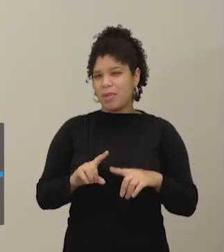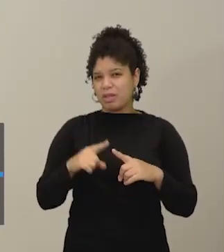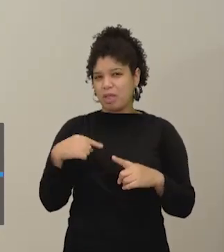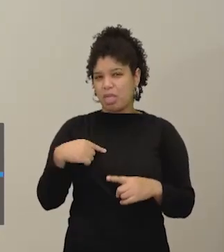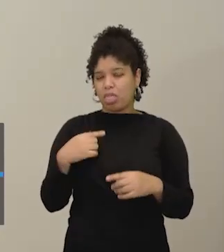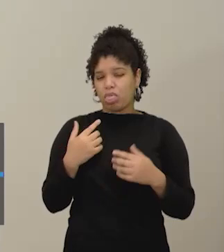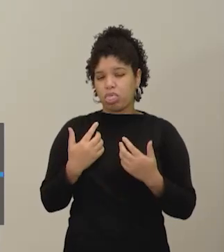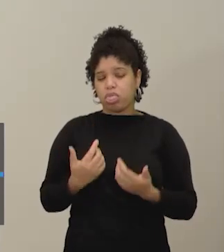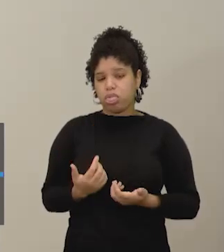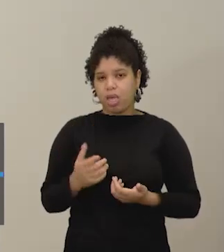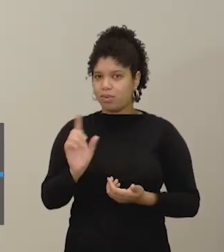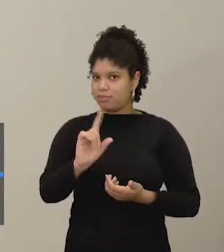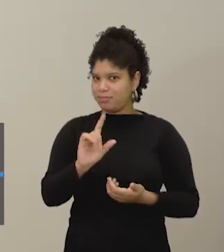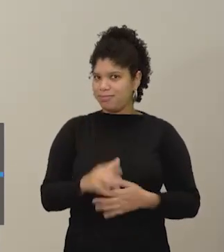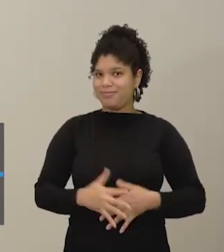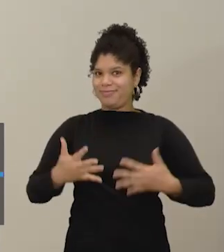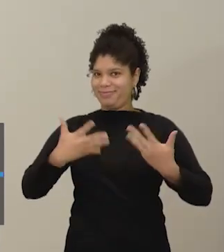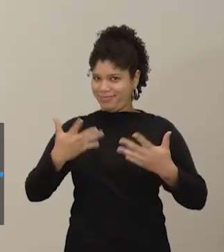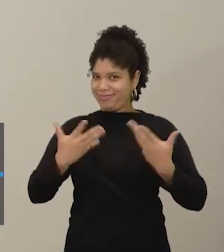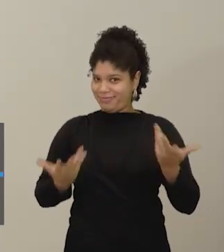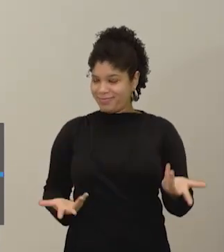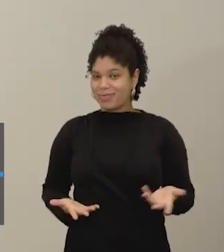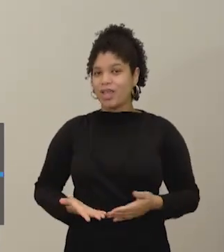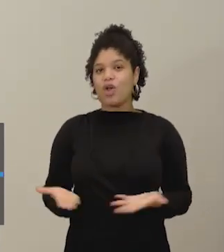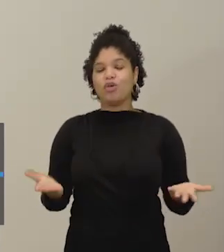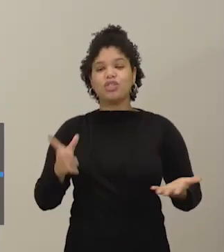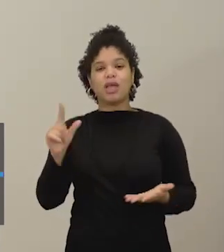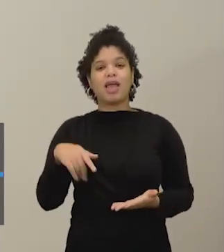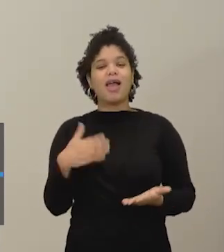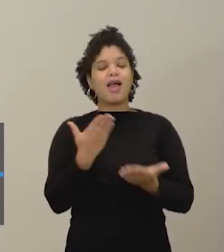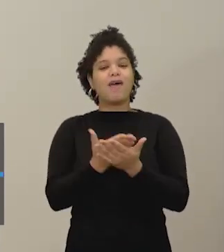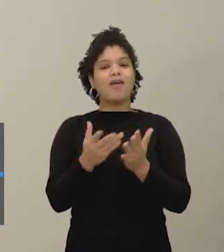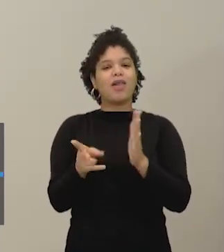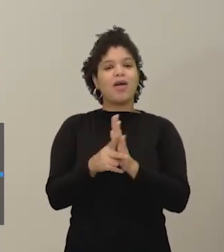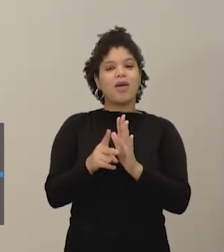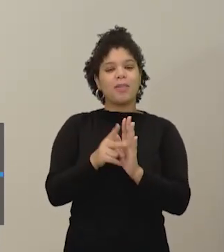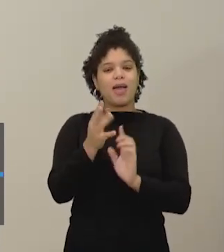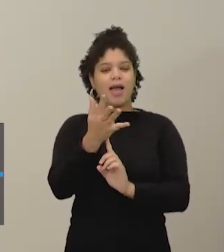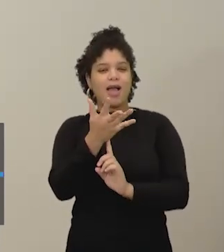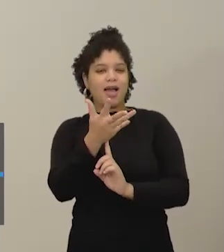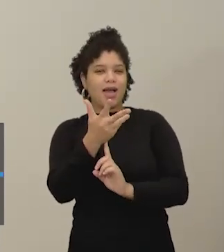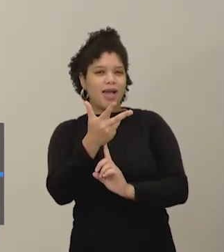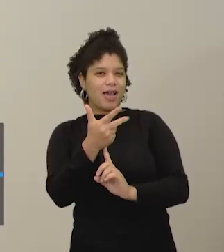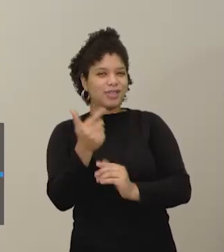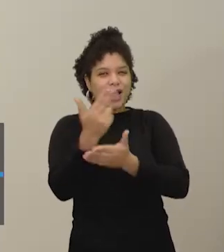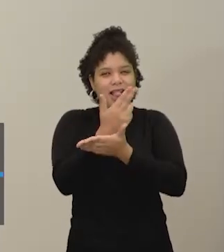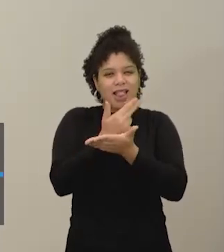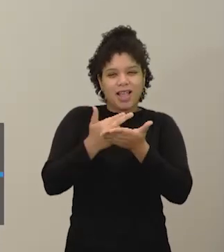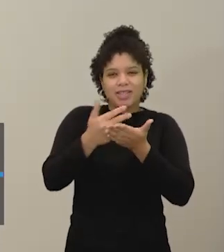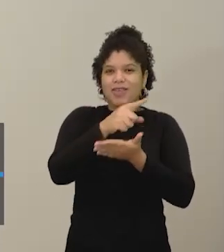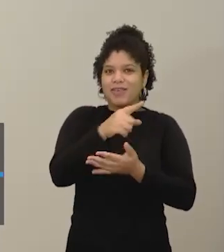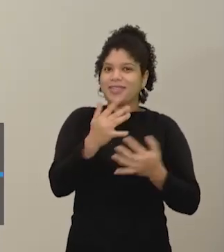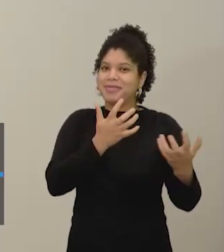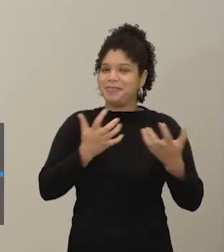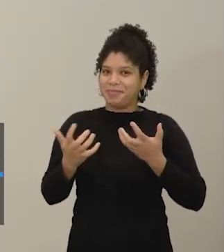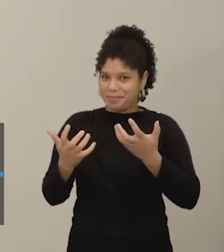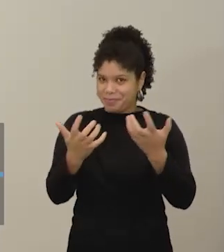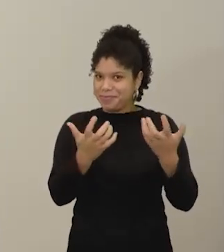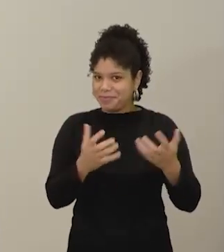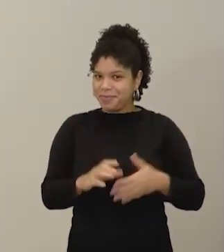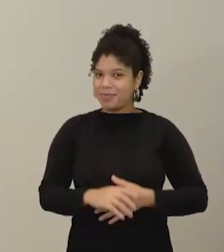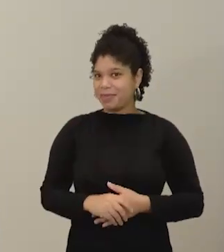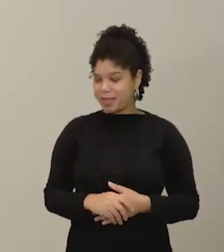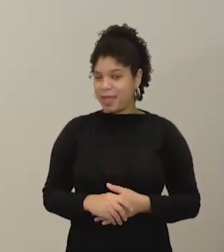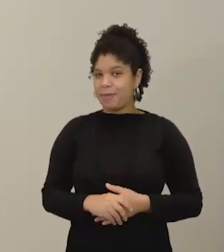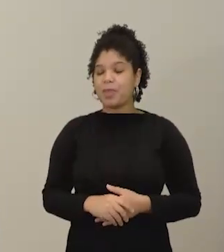que hoje é a nossa primeira aula de artes visuais. Finalmente chegou a matéria do desenho que vocês tanto pedem. E não estou